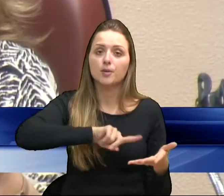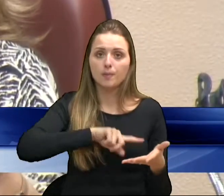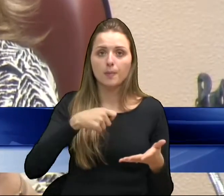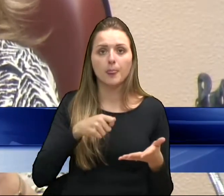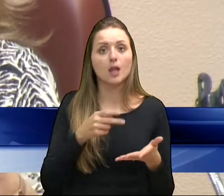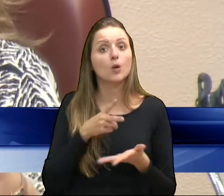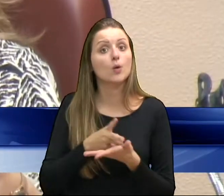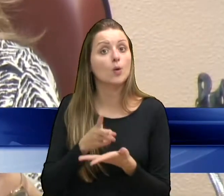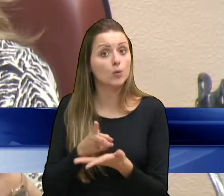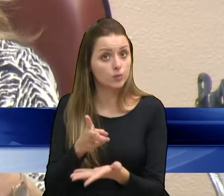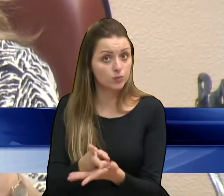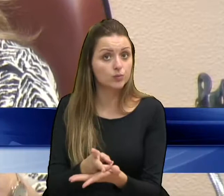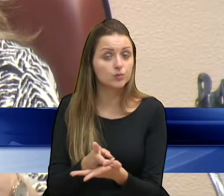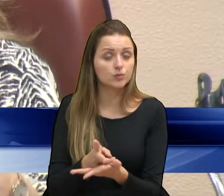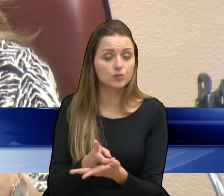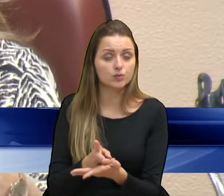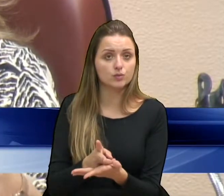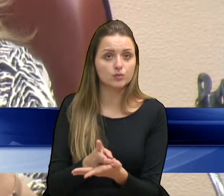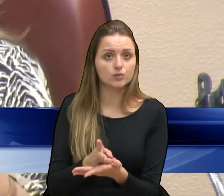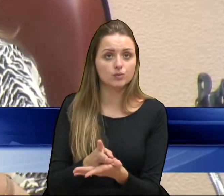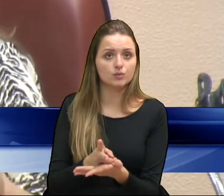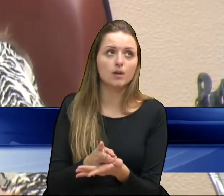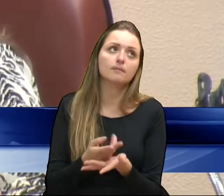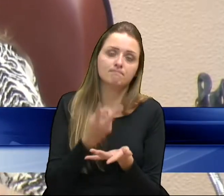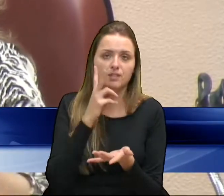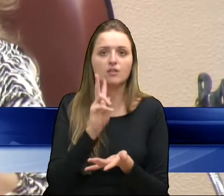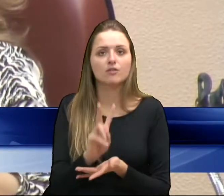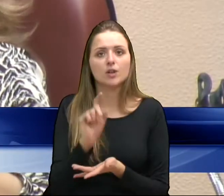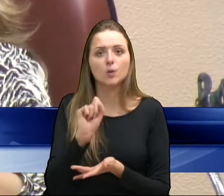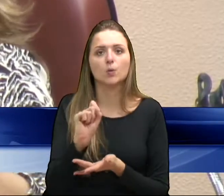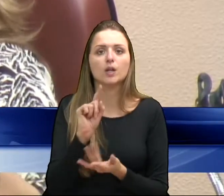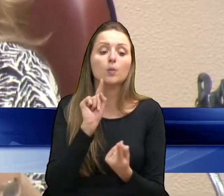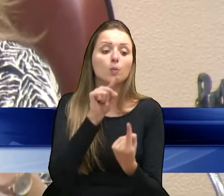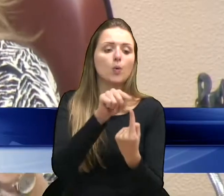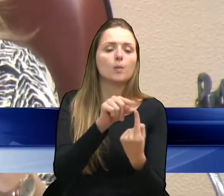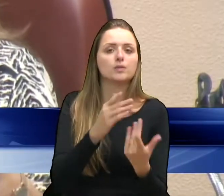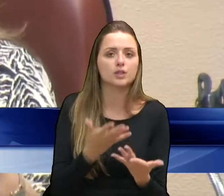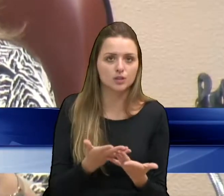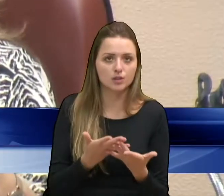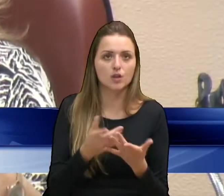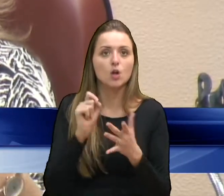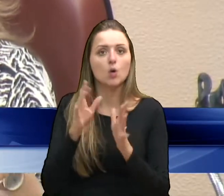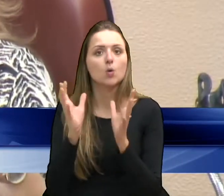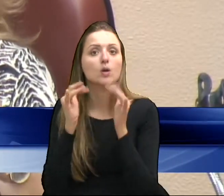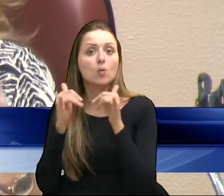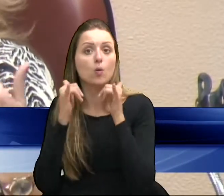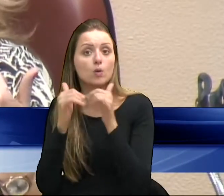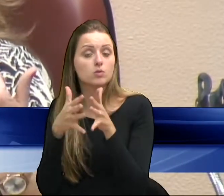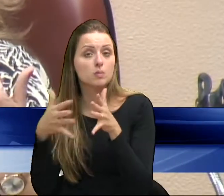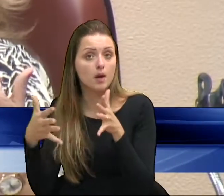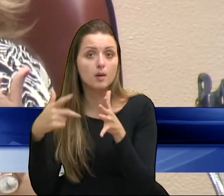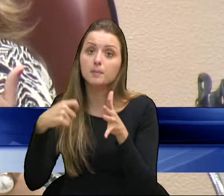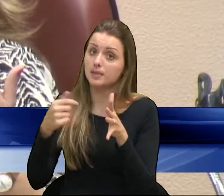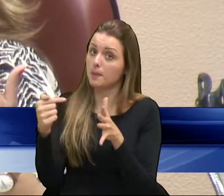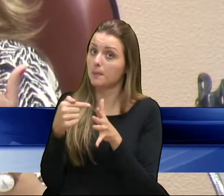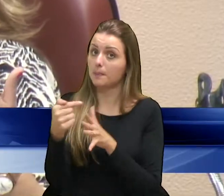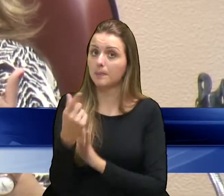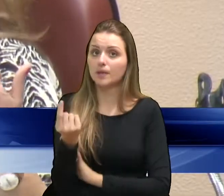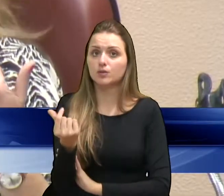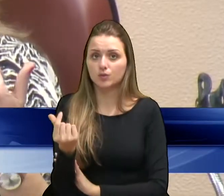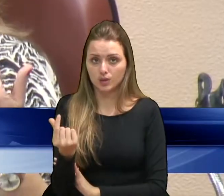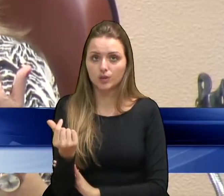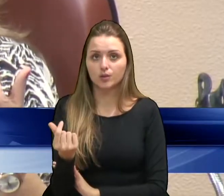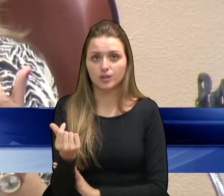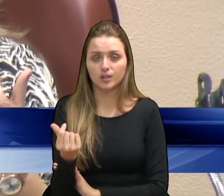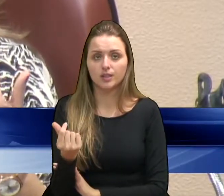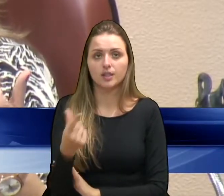perseguir o ideal de cada coisa, o objetivo. O do coletivo, nós temos que reduzir a tarifa. E nós